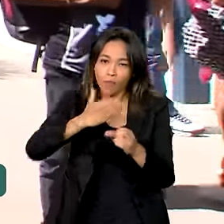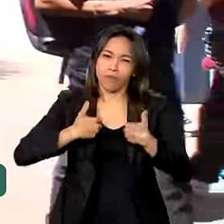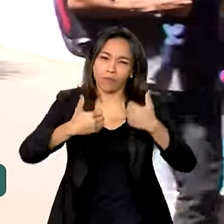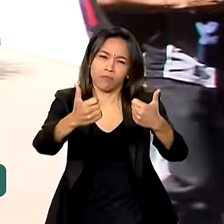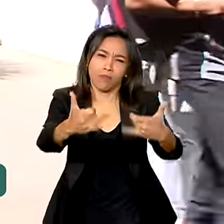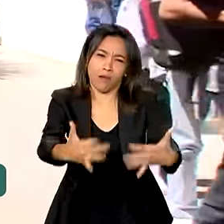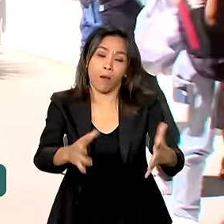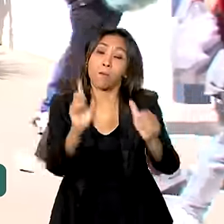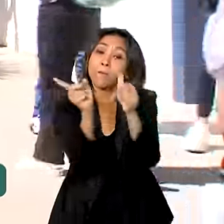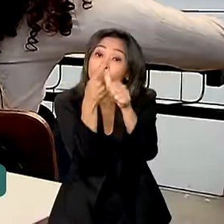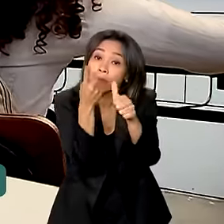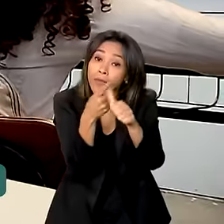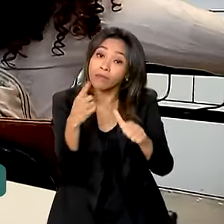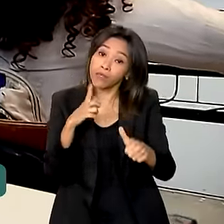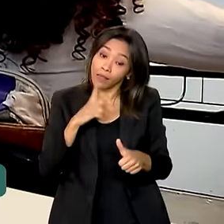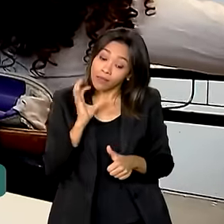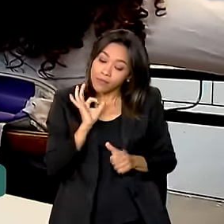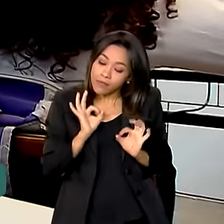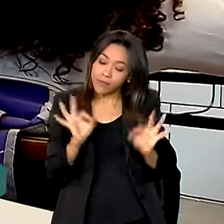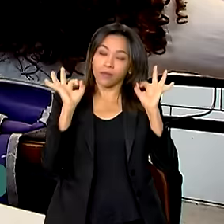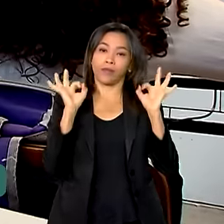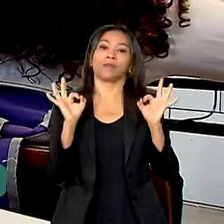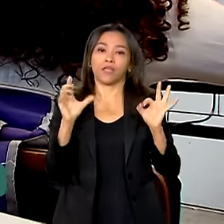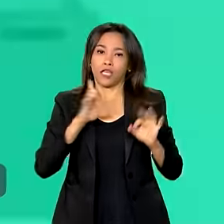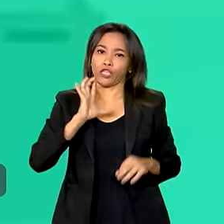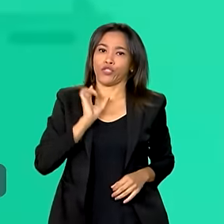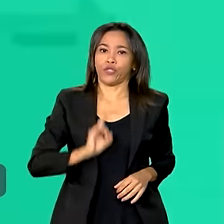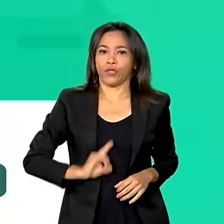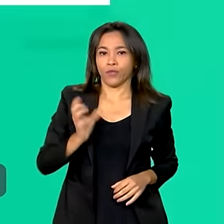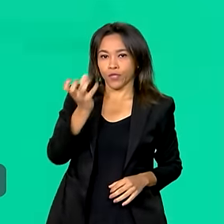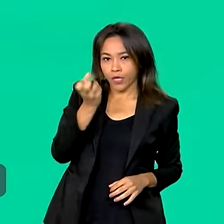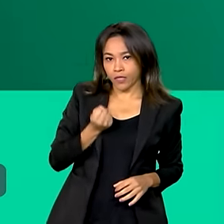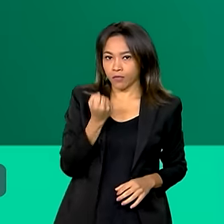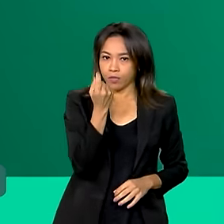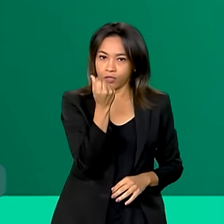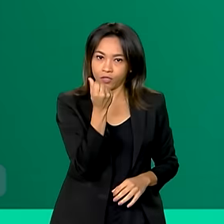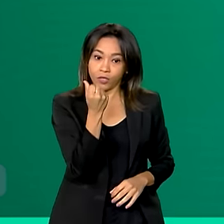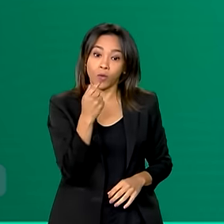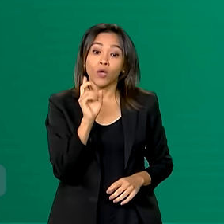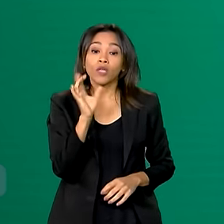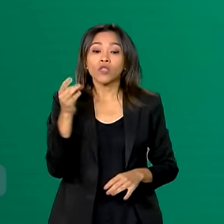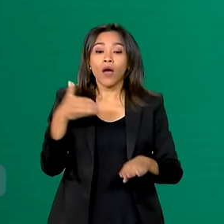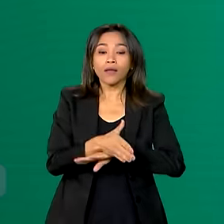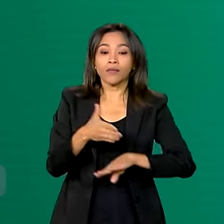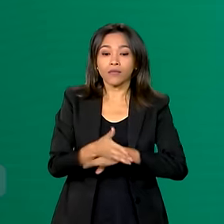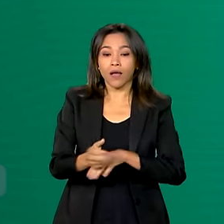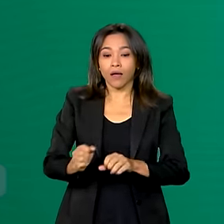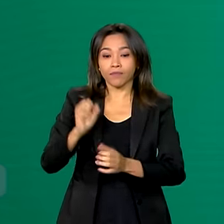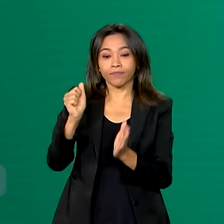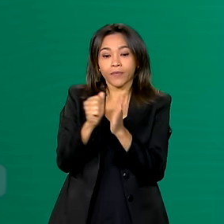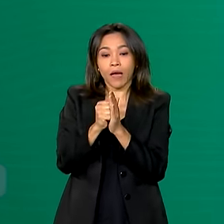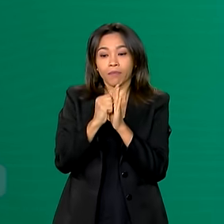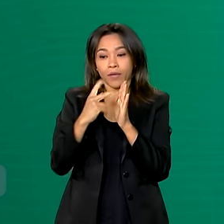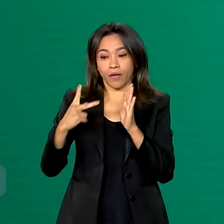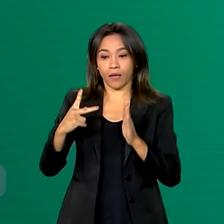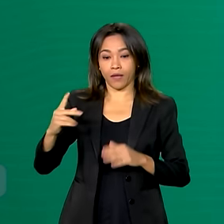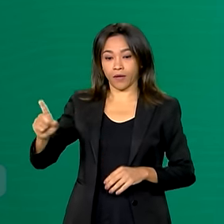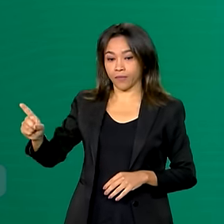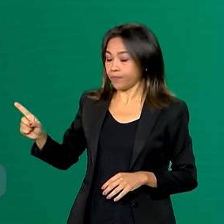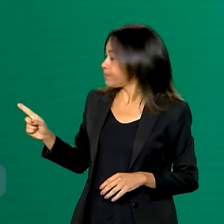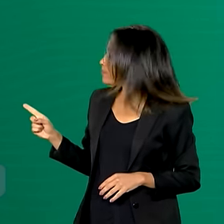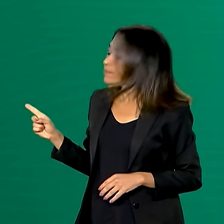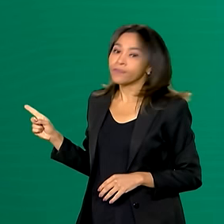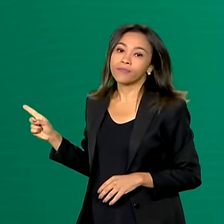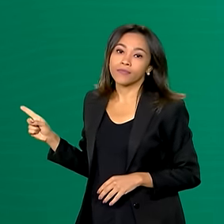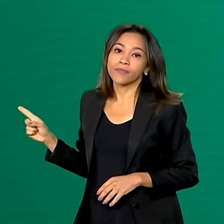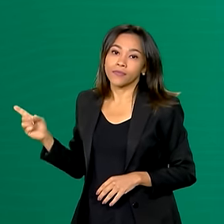A primeira coisa é ter certeza de que pode receber o benefício. Para isso, basta acessar o aplicativo Jornada do Estudante do Ministério